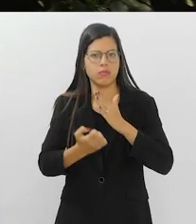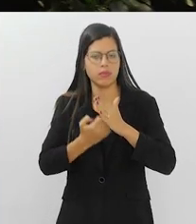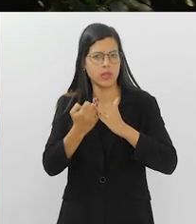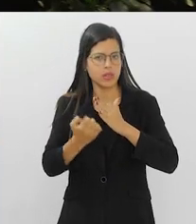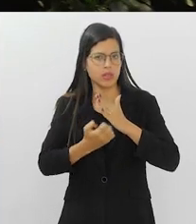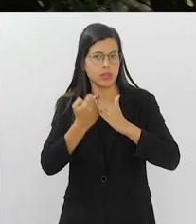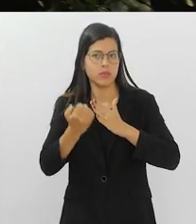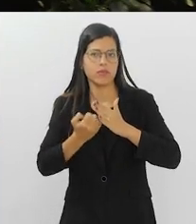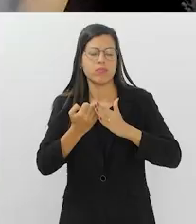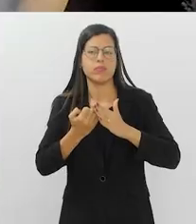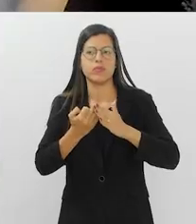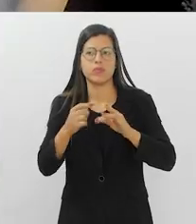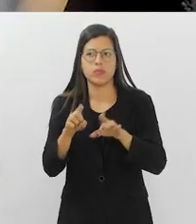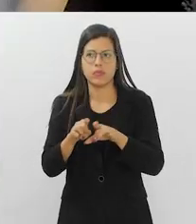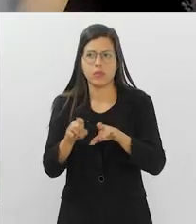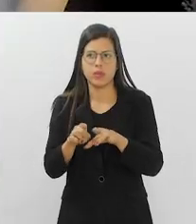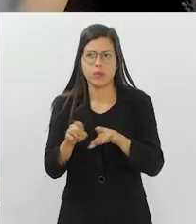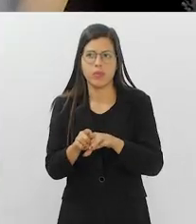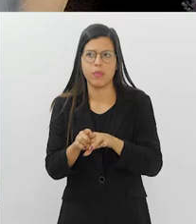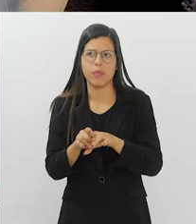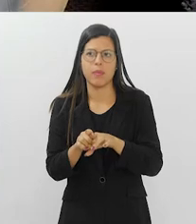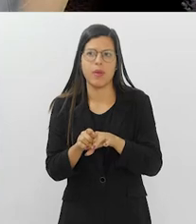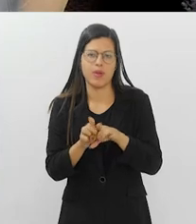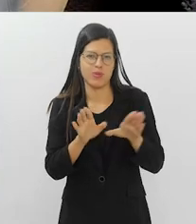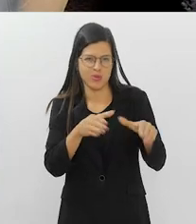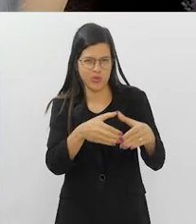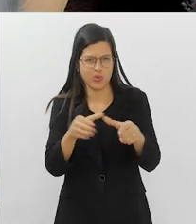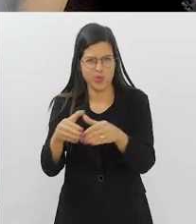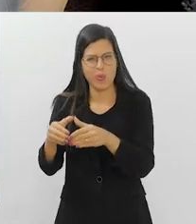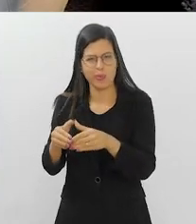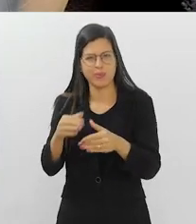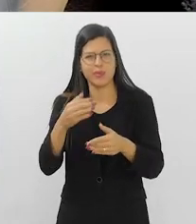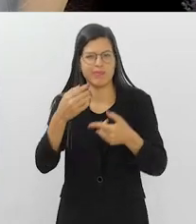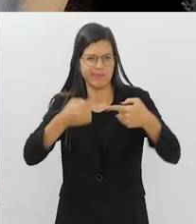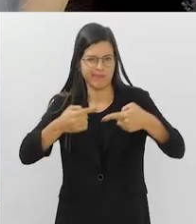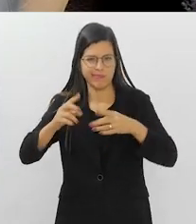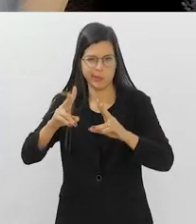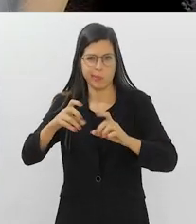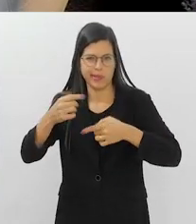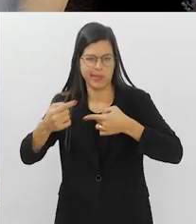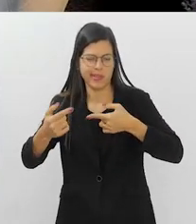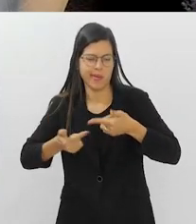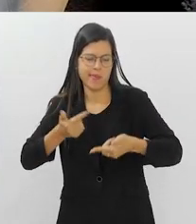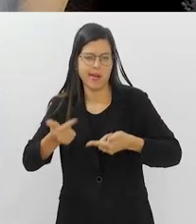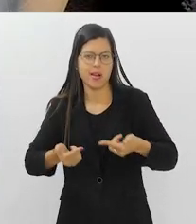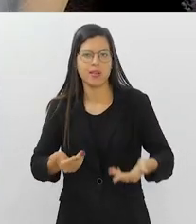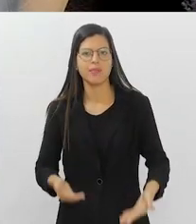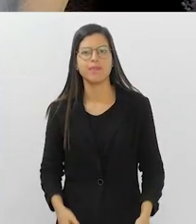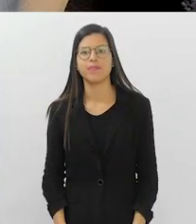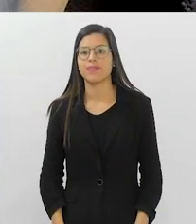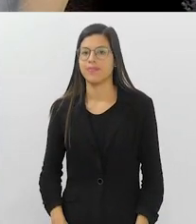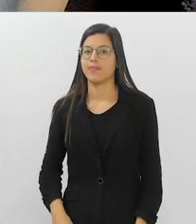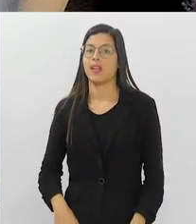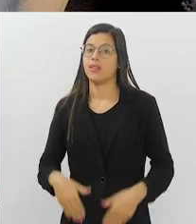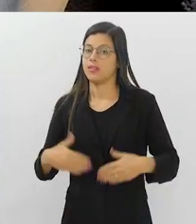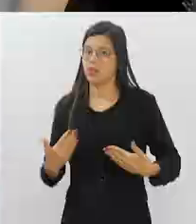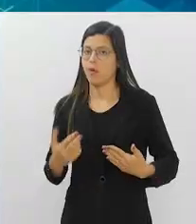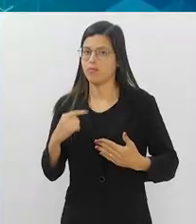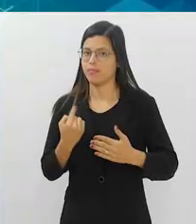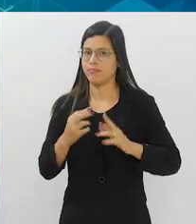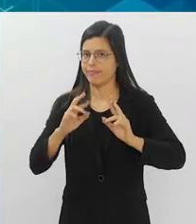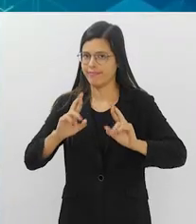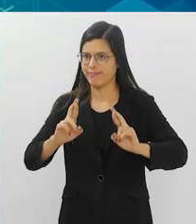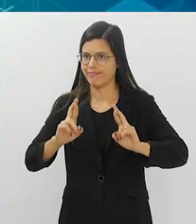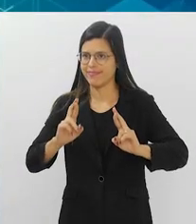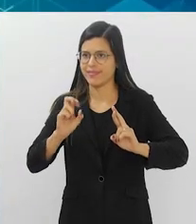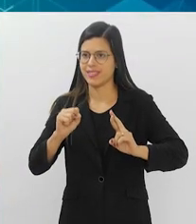bancadas lá que discutem mais o trabalho efetivo, né? A gente espera que sim. A gente